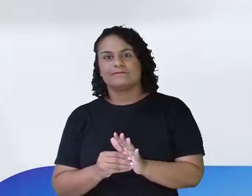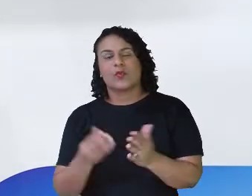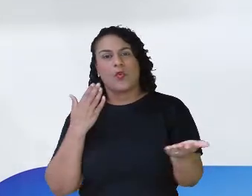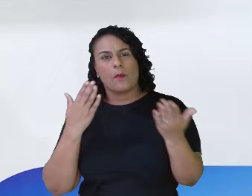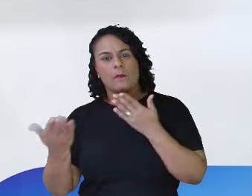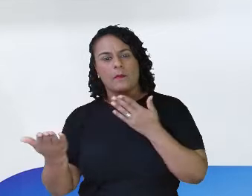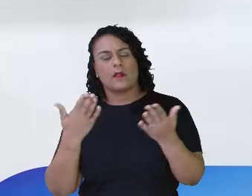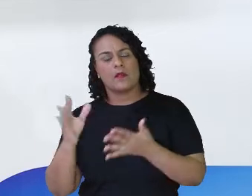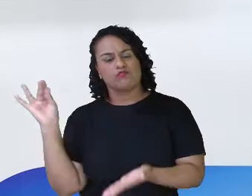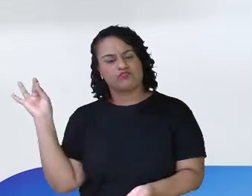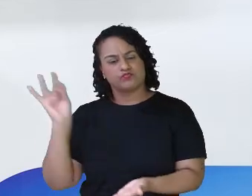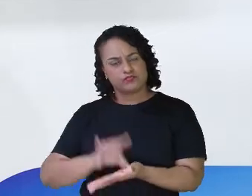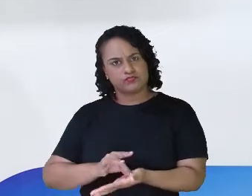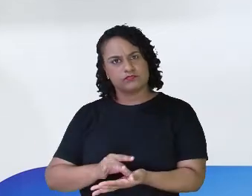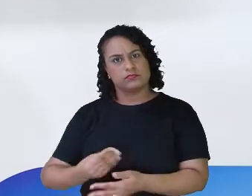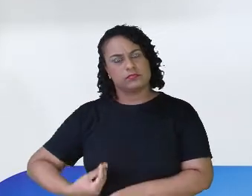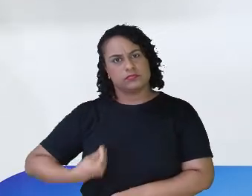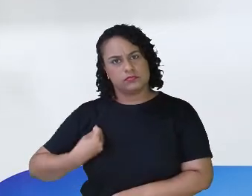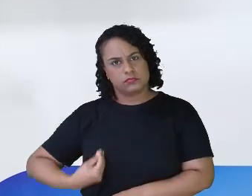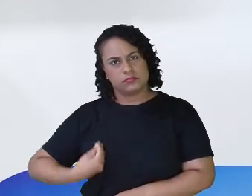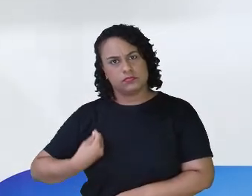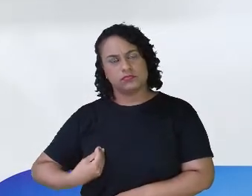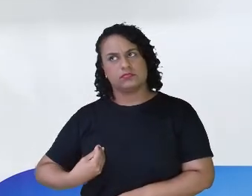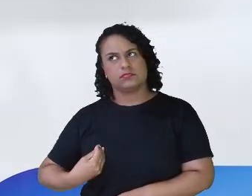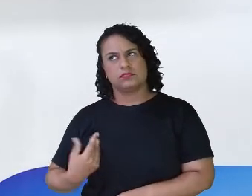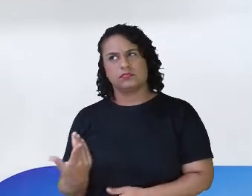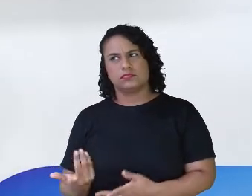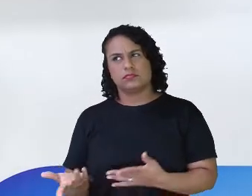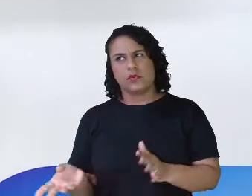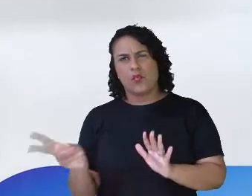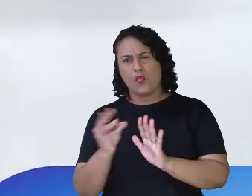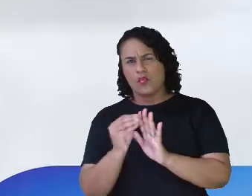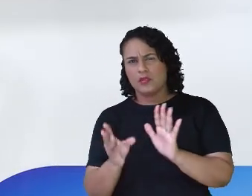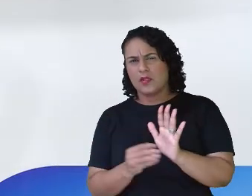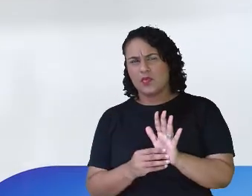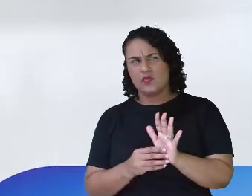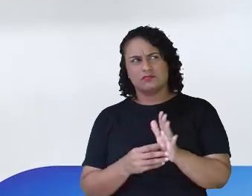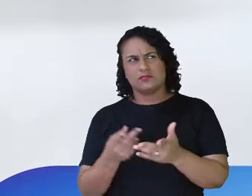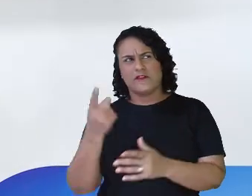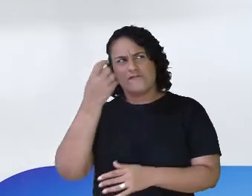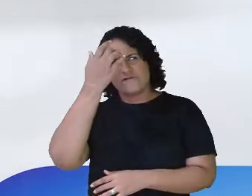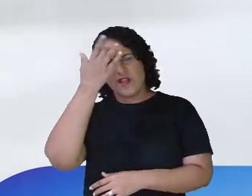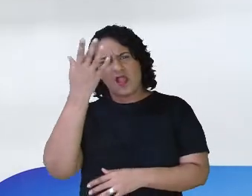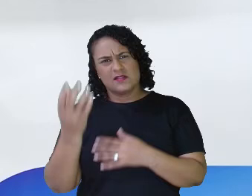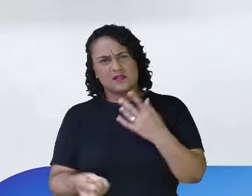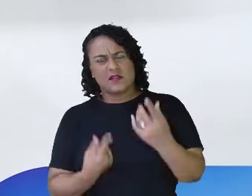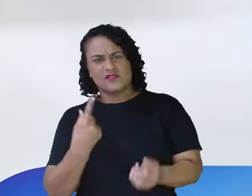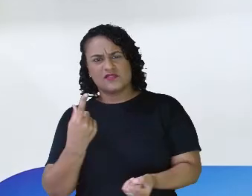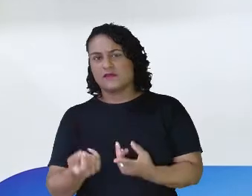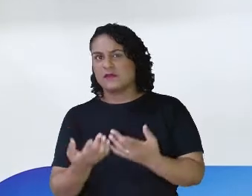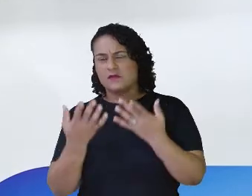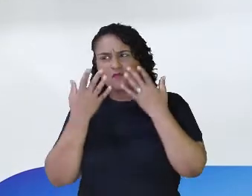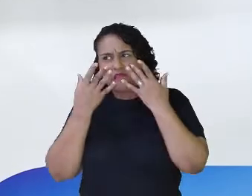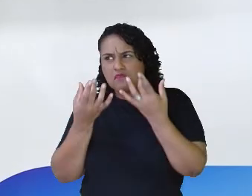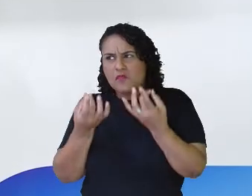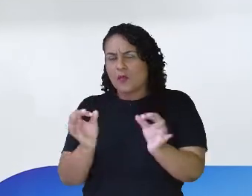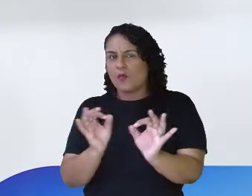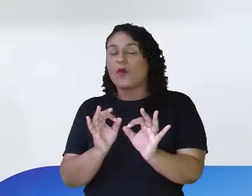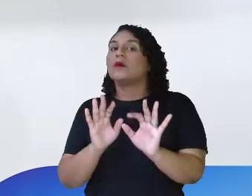gente. Por ser um assunto muito fácil, a gente acaba não prestando atenção. Por exemplo, Caio